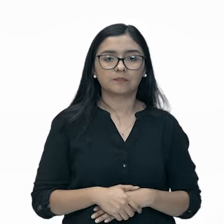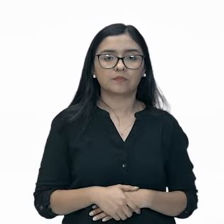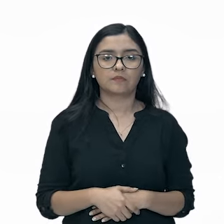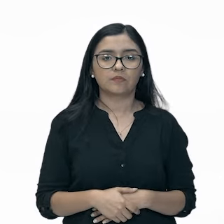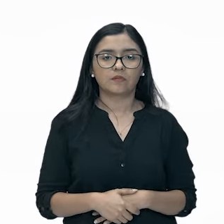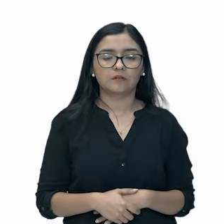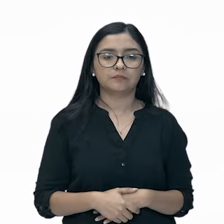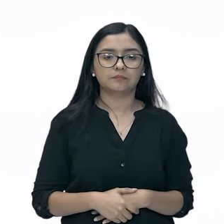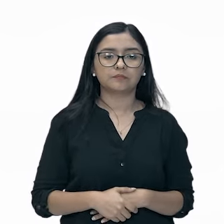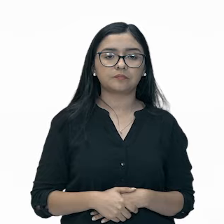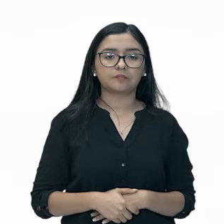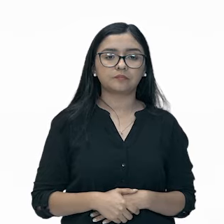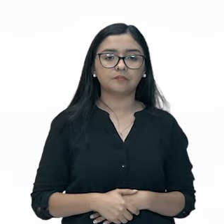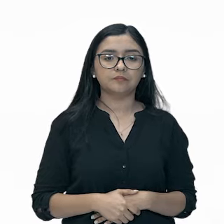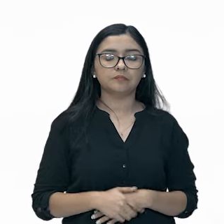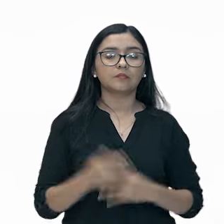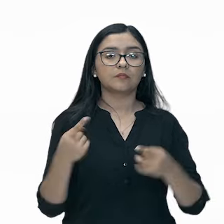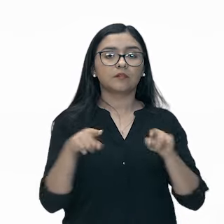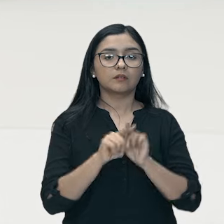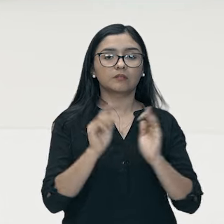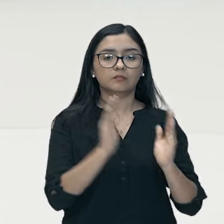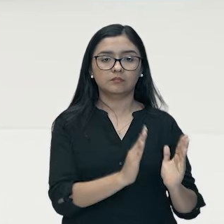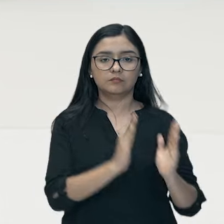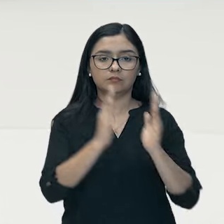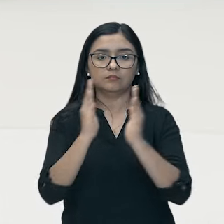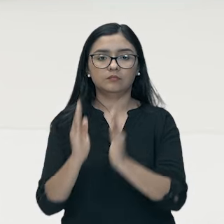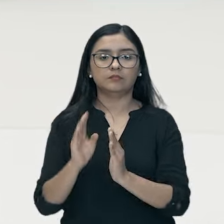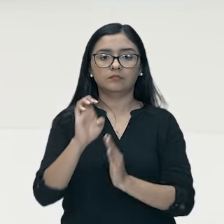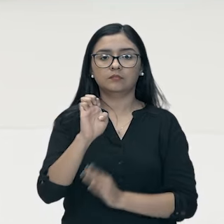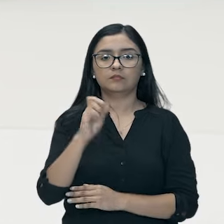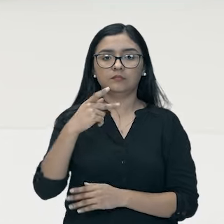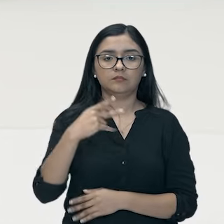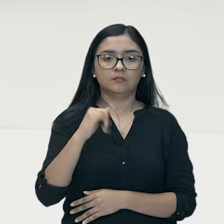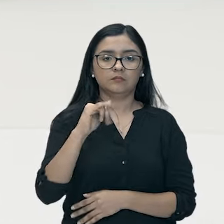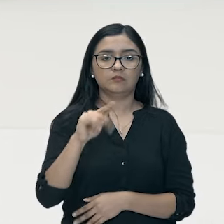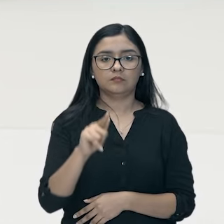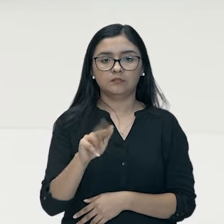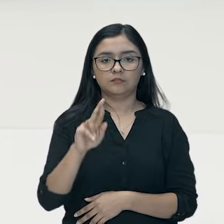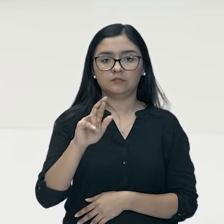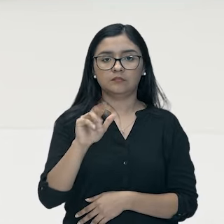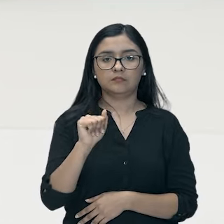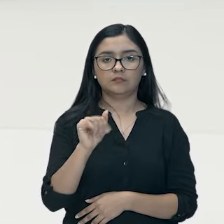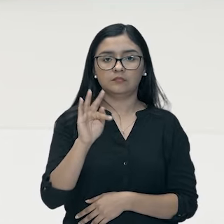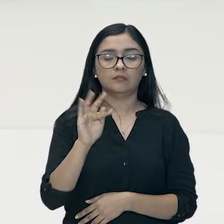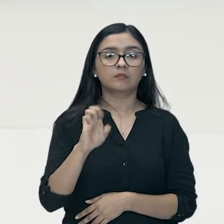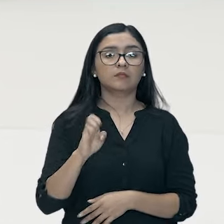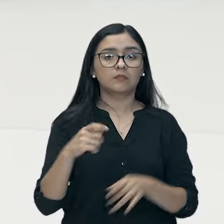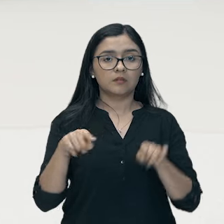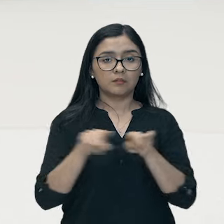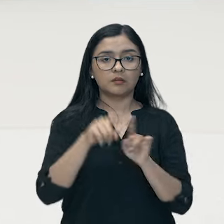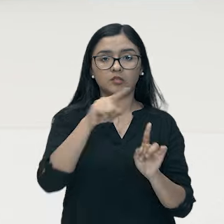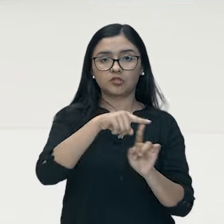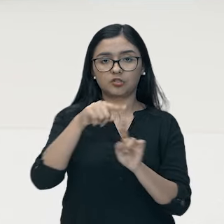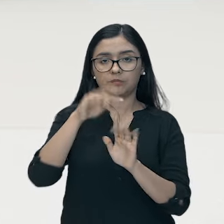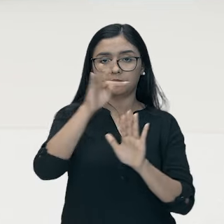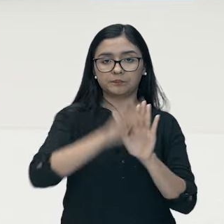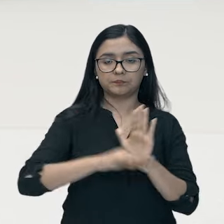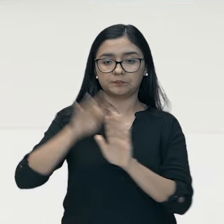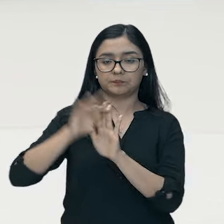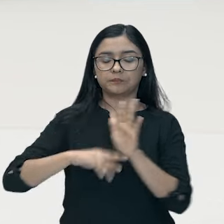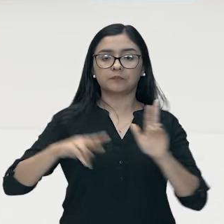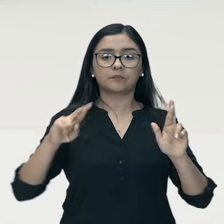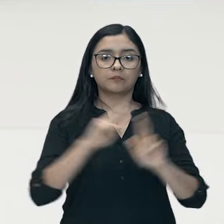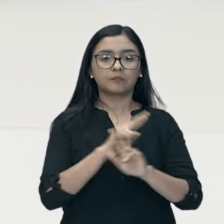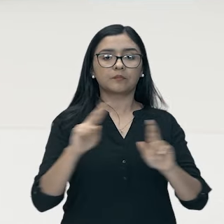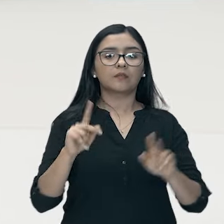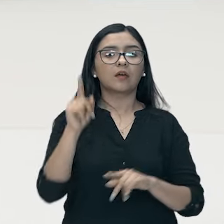Tá bom agora nós temos o processo de epígrafe que também é uma intertextualidade de acordo com o dicionário aulet é